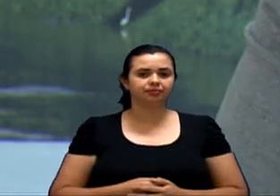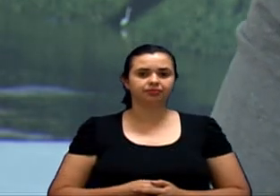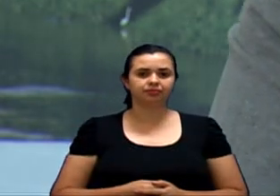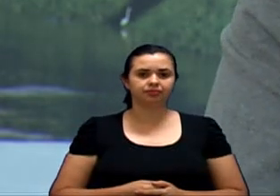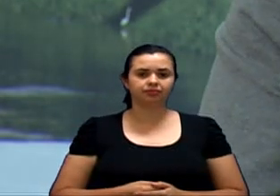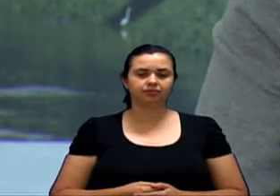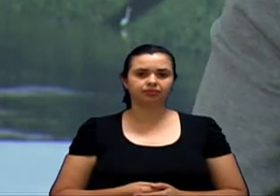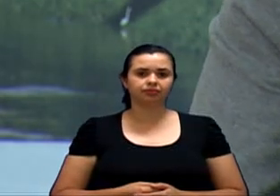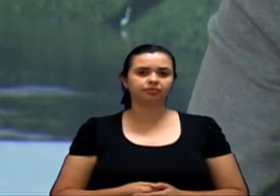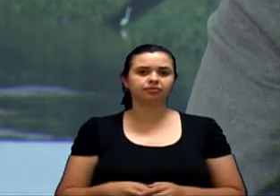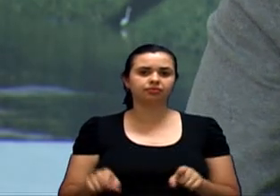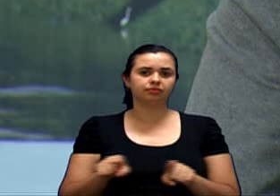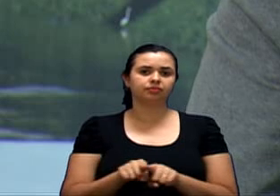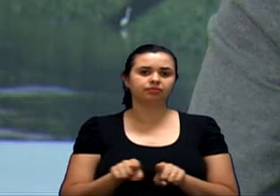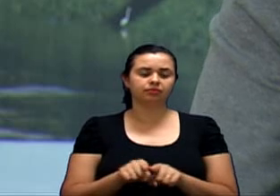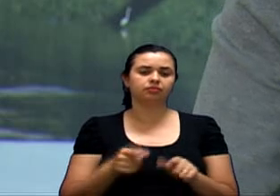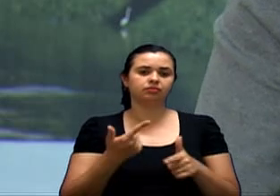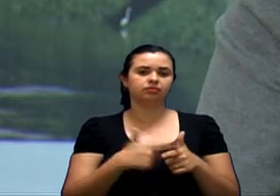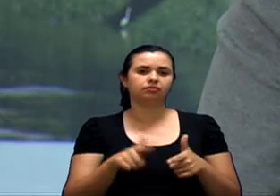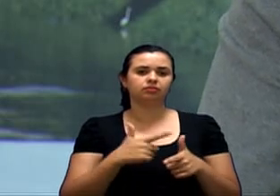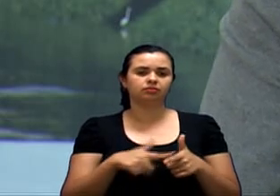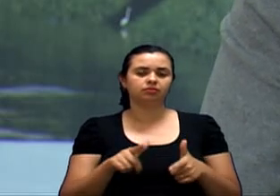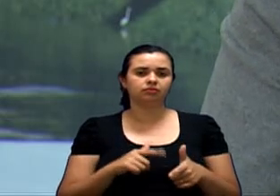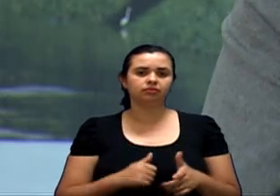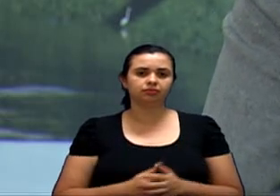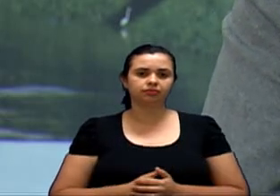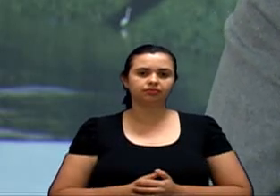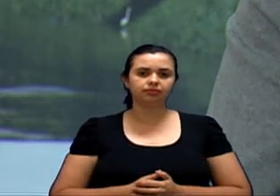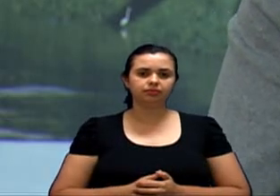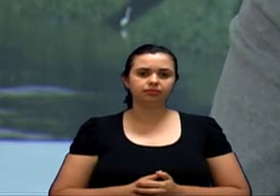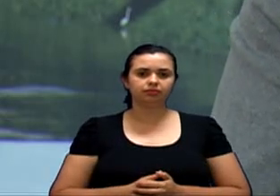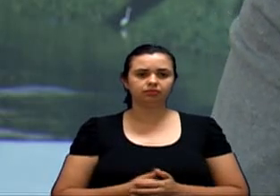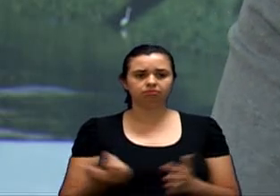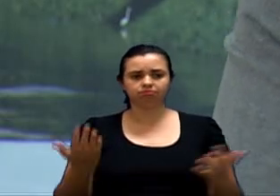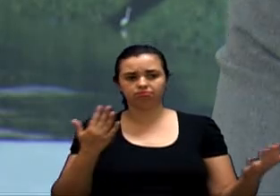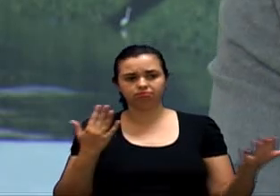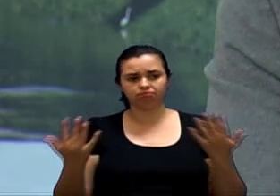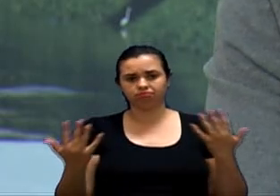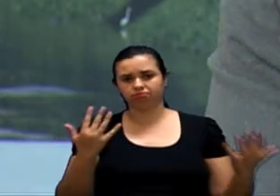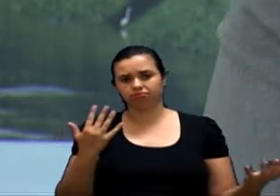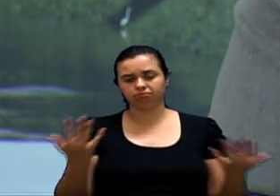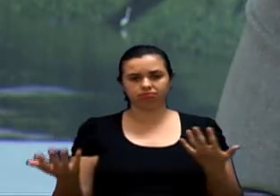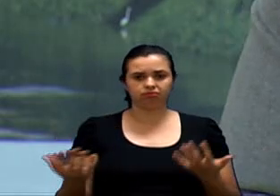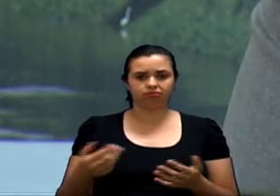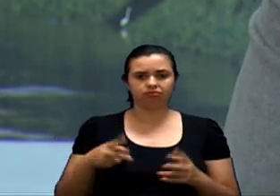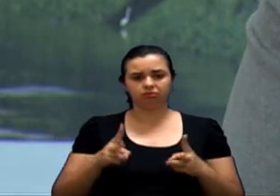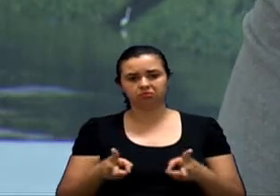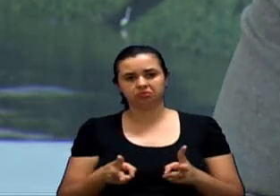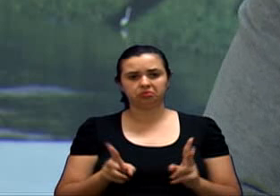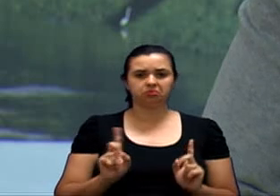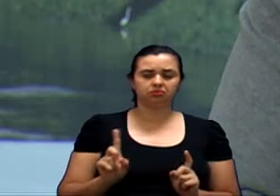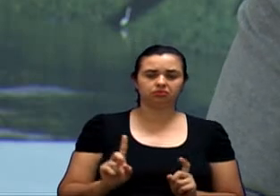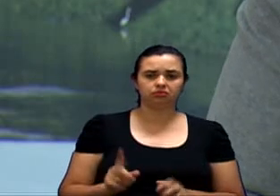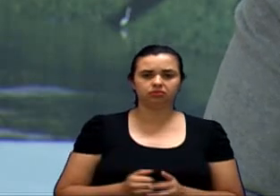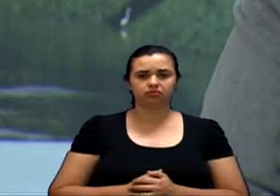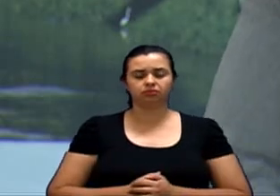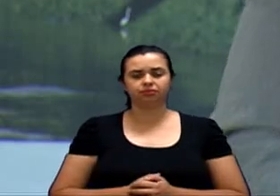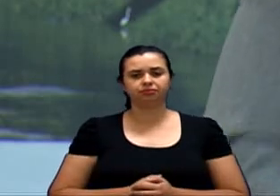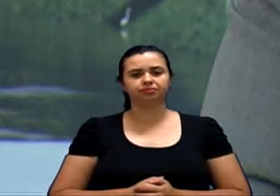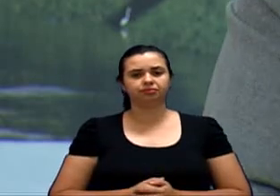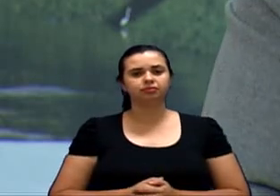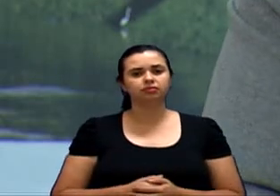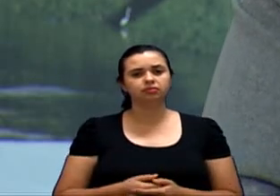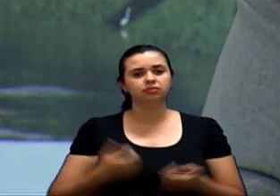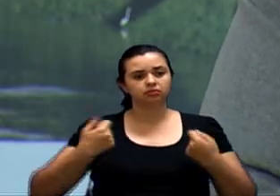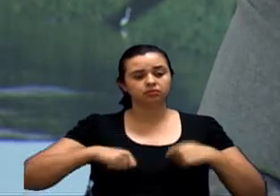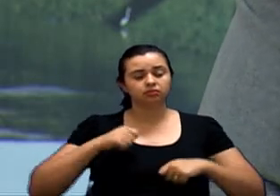um problema que as pessoas não sabem, uma instabilidade, né? Ninguém sabe se vai continuar, se não vai. Então, nós precisamos fazer isso o